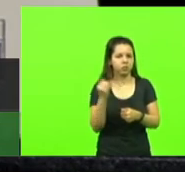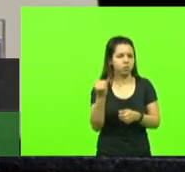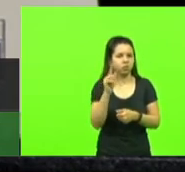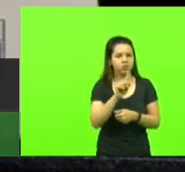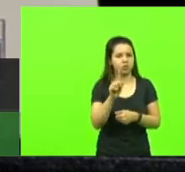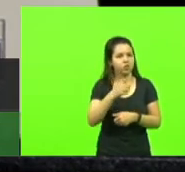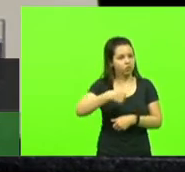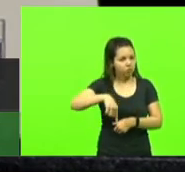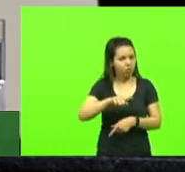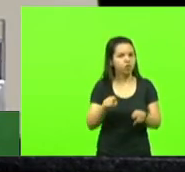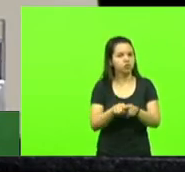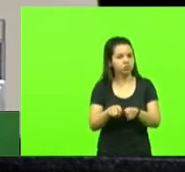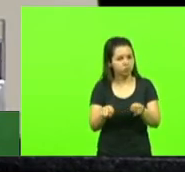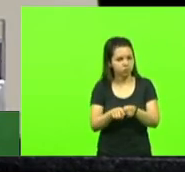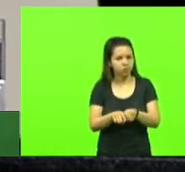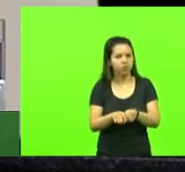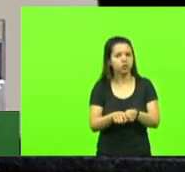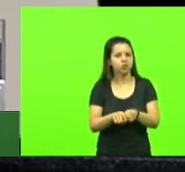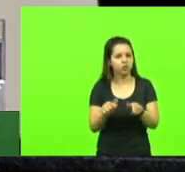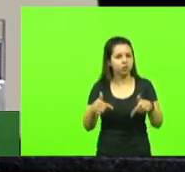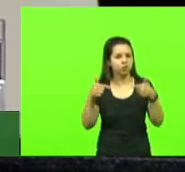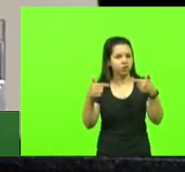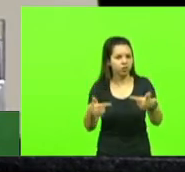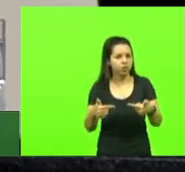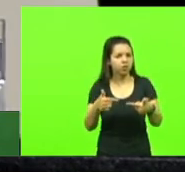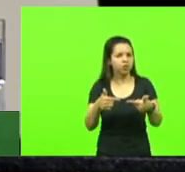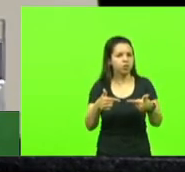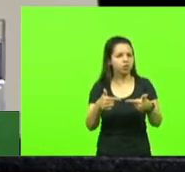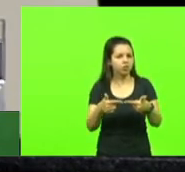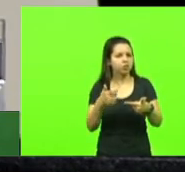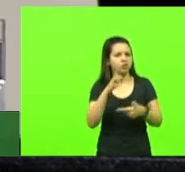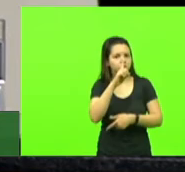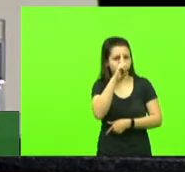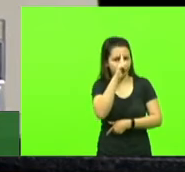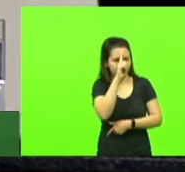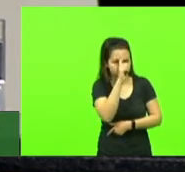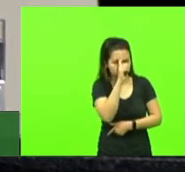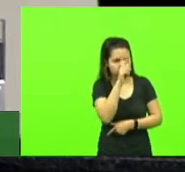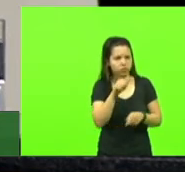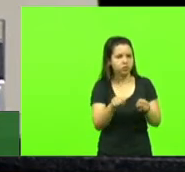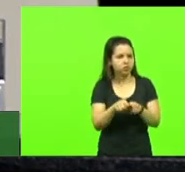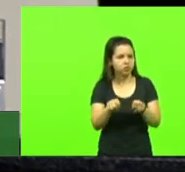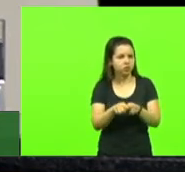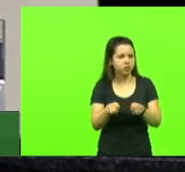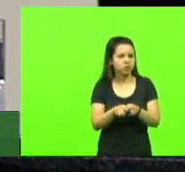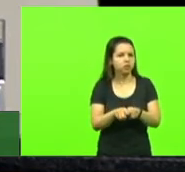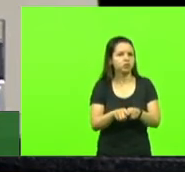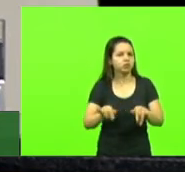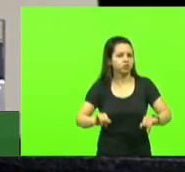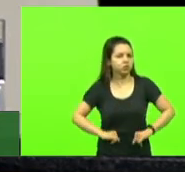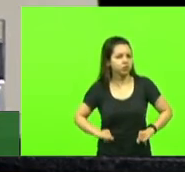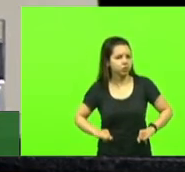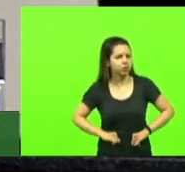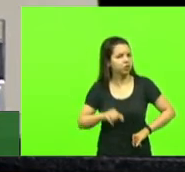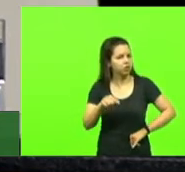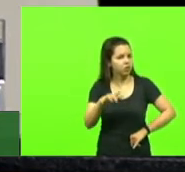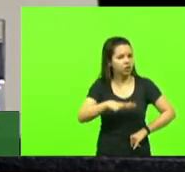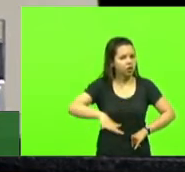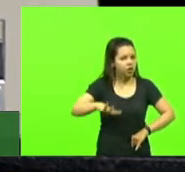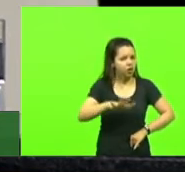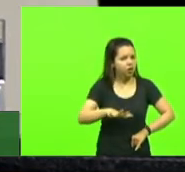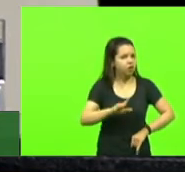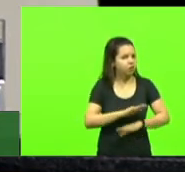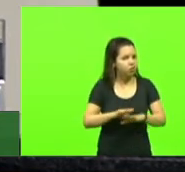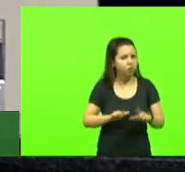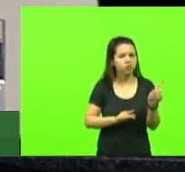temos enfrentado aí grandes percalços, né? Os hospitais têm sido vítima disso, não só nessa área, mas também